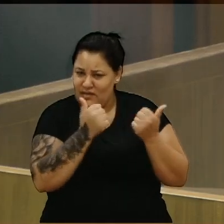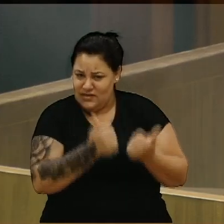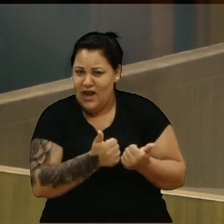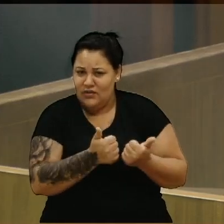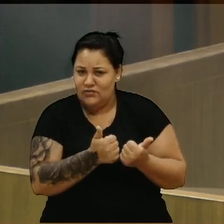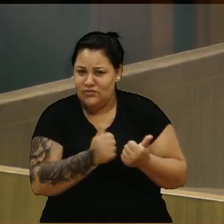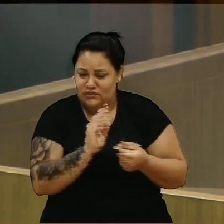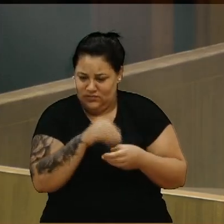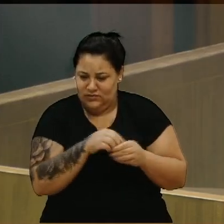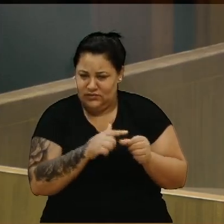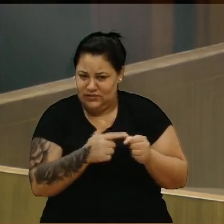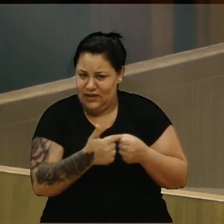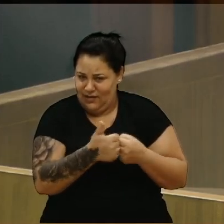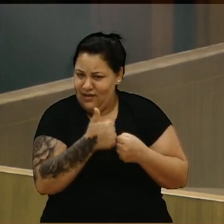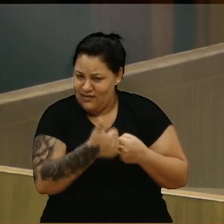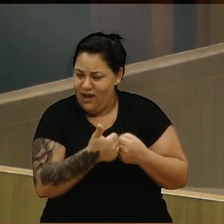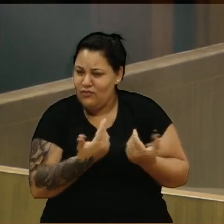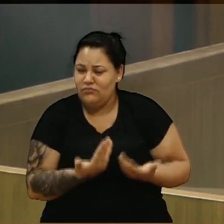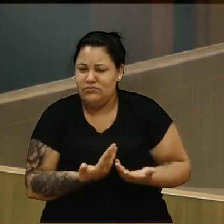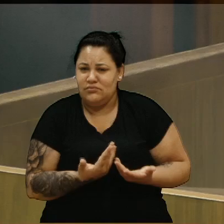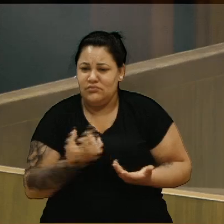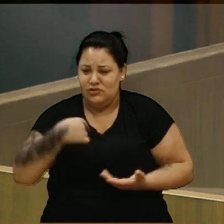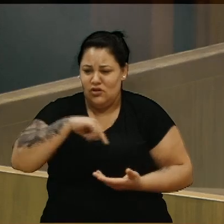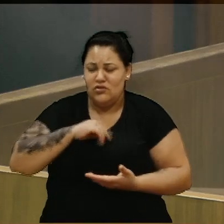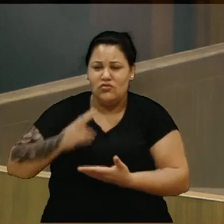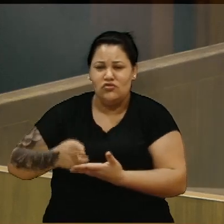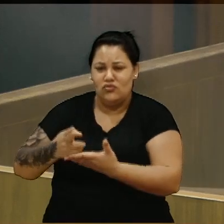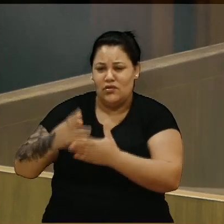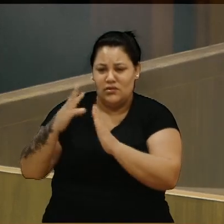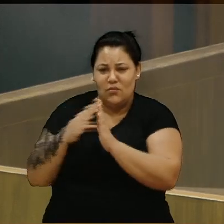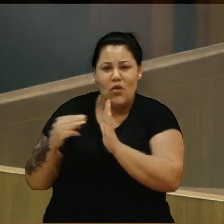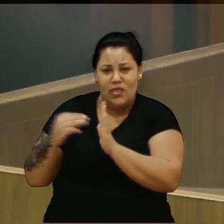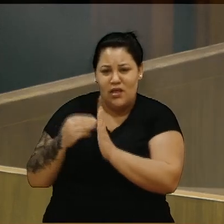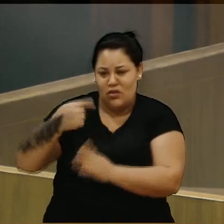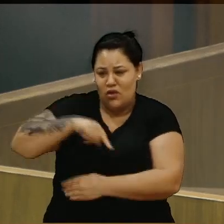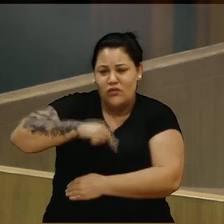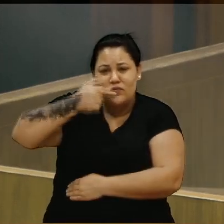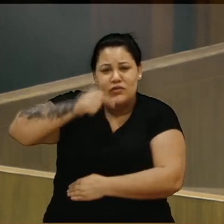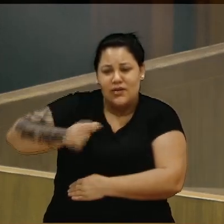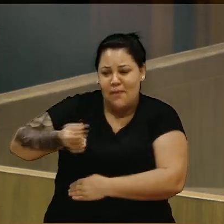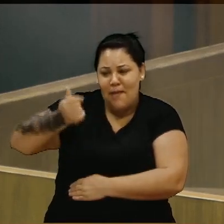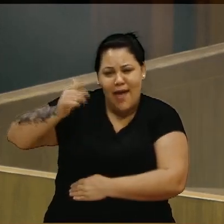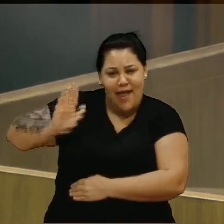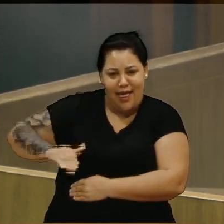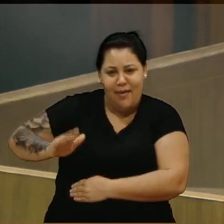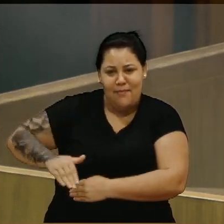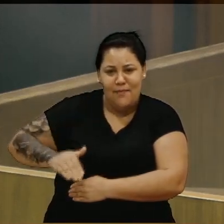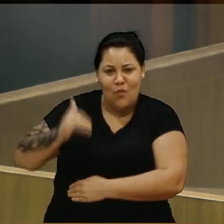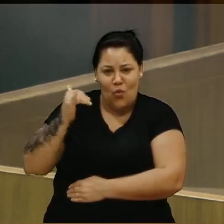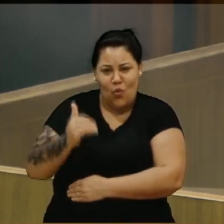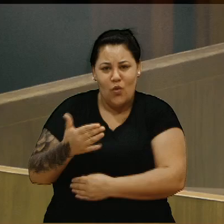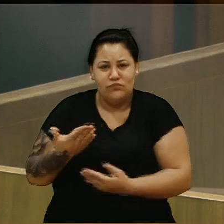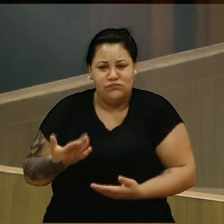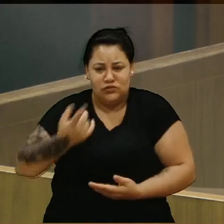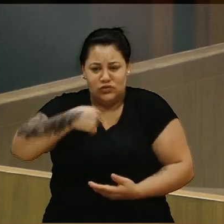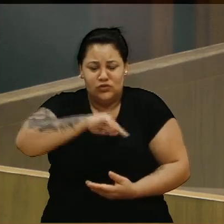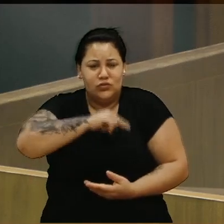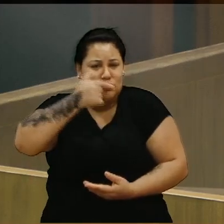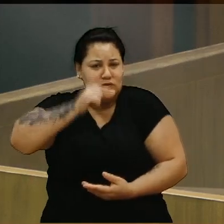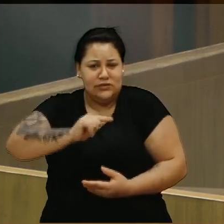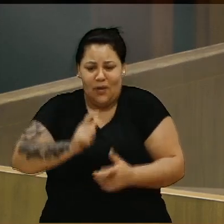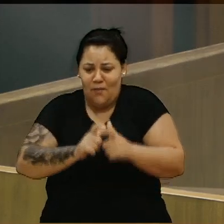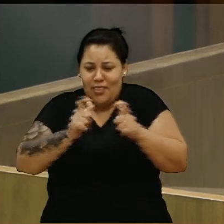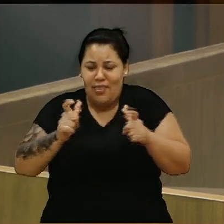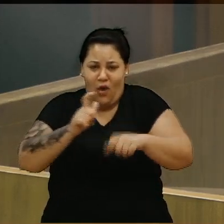cidade? Se nós continuarmos com esse modelo, nós vamos conseguir baratear a passagem? Nós vamos conseguir ampliar os horários